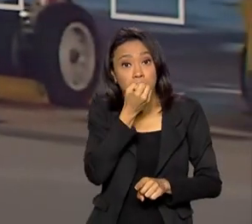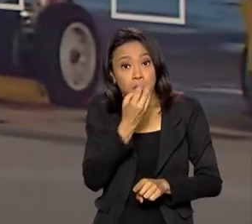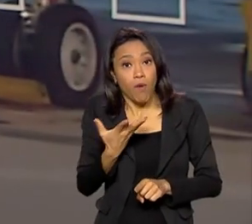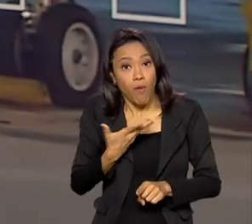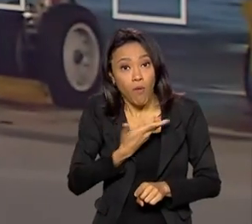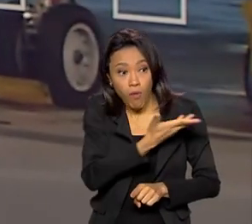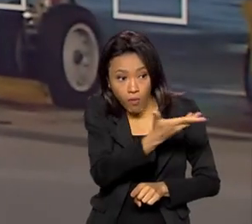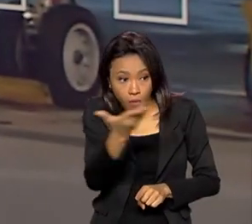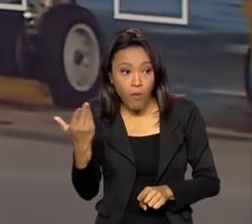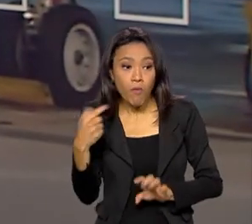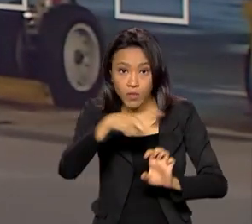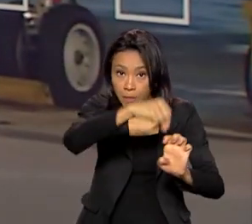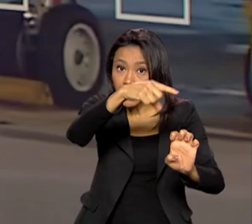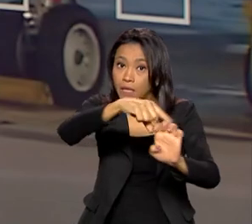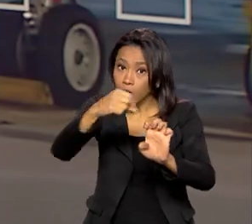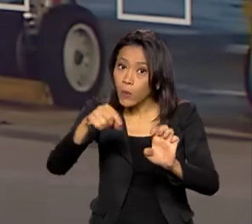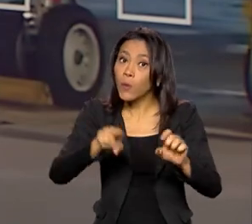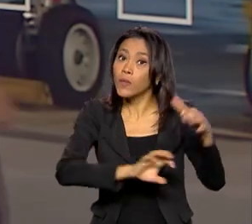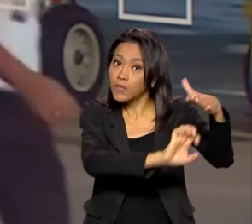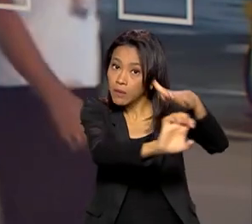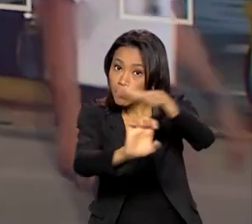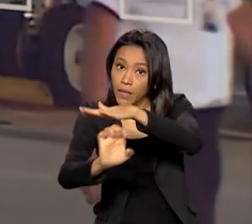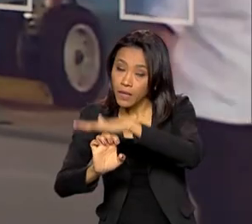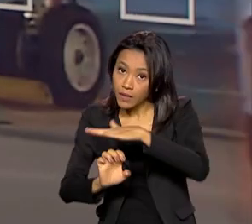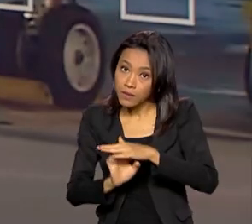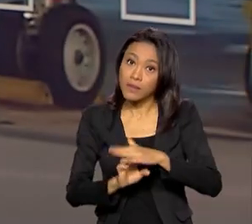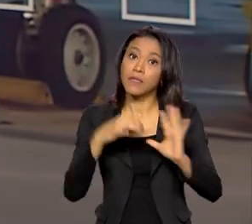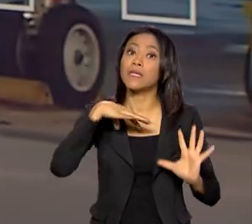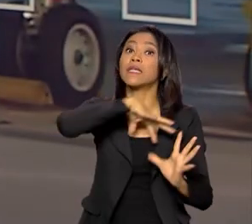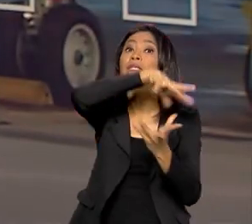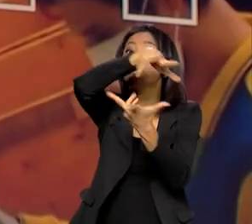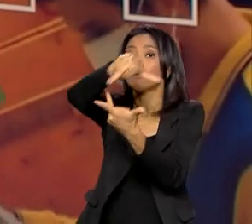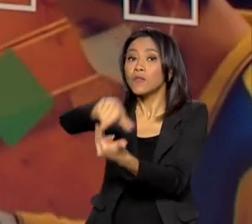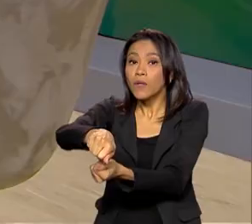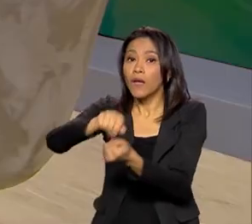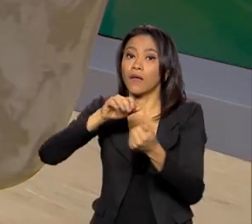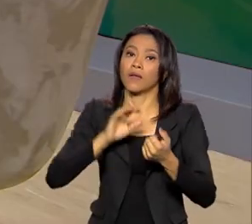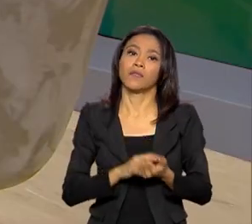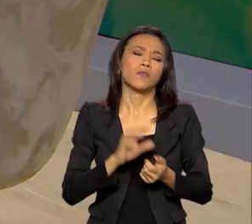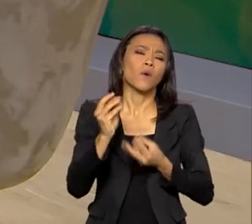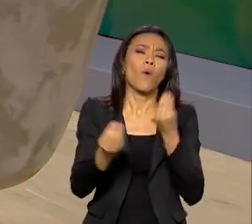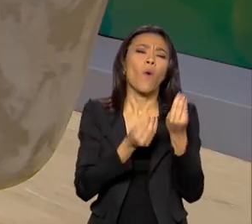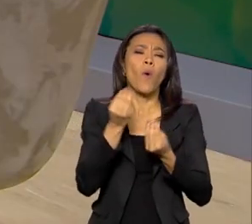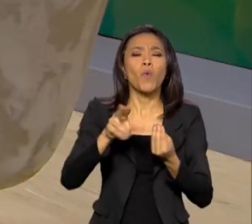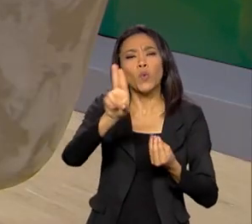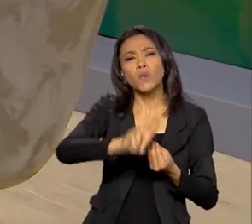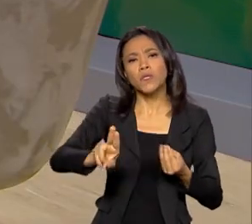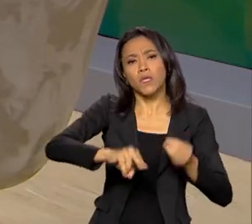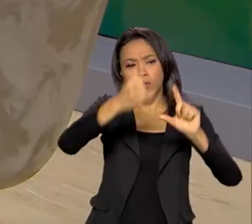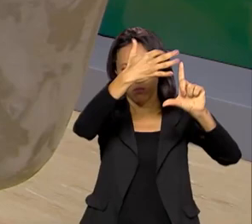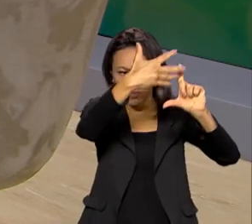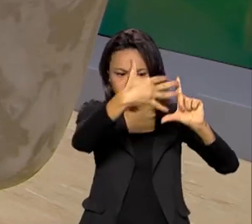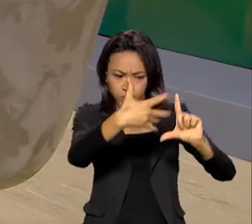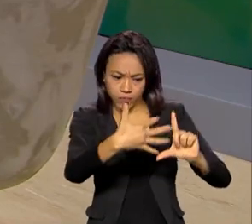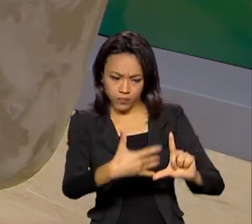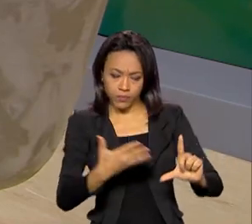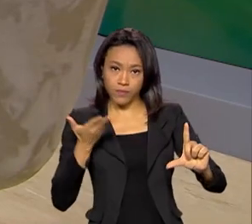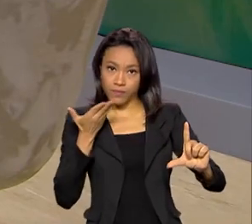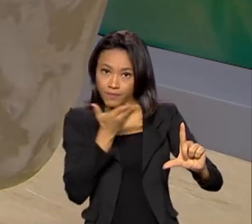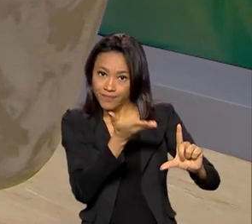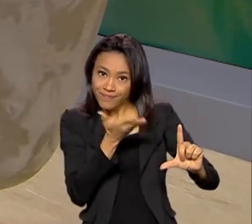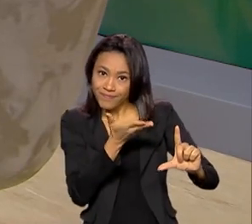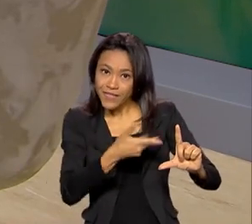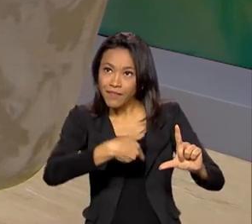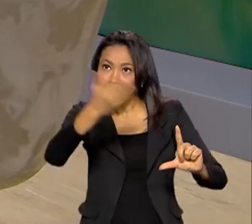empreendedores nacionais no que diz respeito à importação e exportação, por meio de plataformas como o Importa Fácil, o